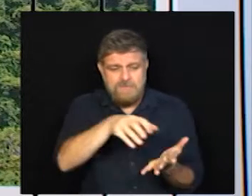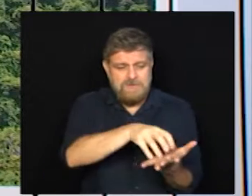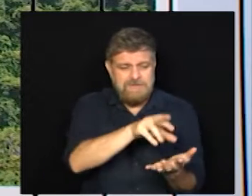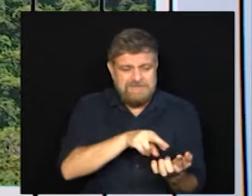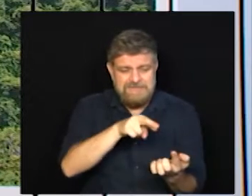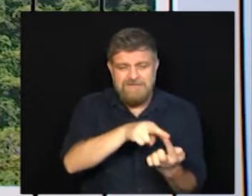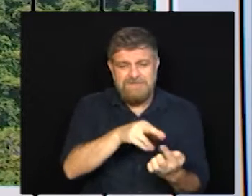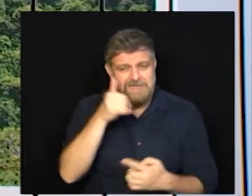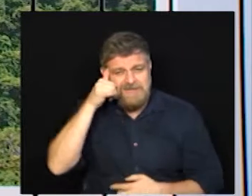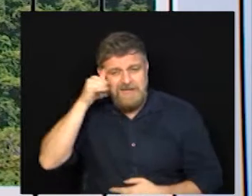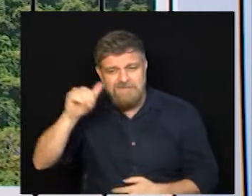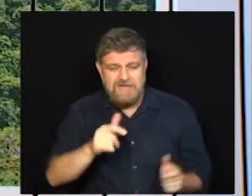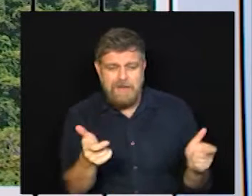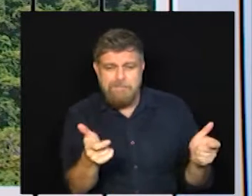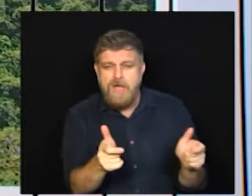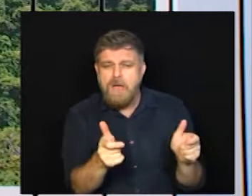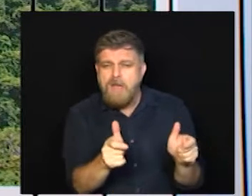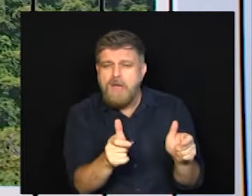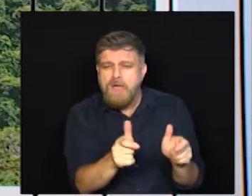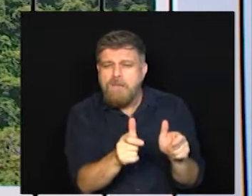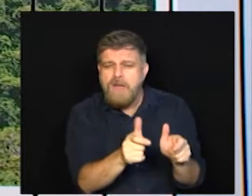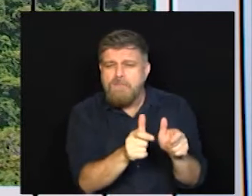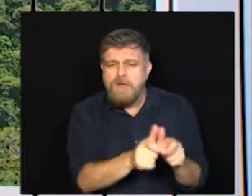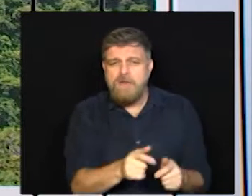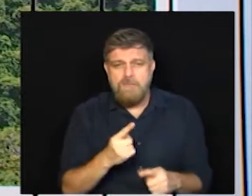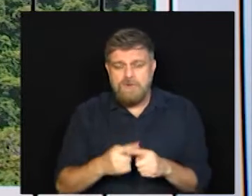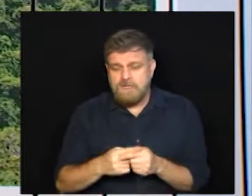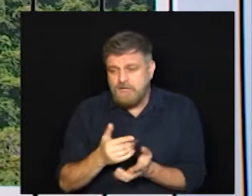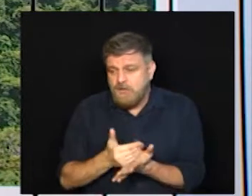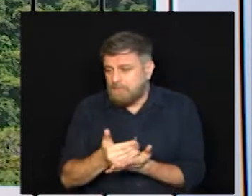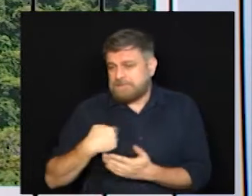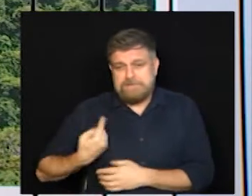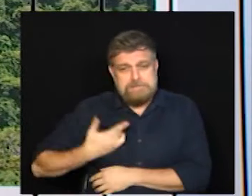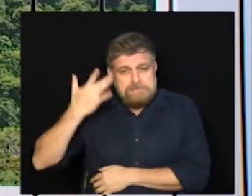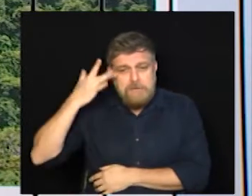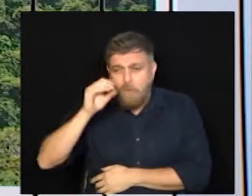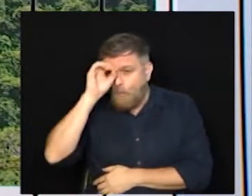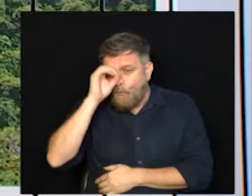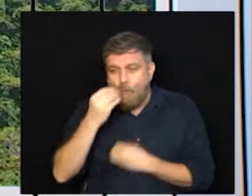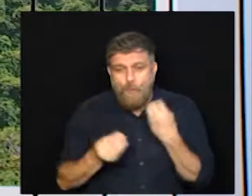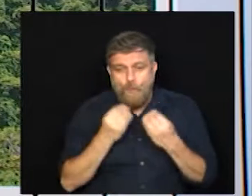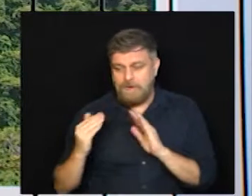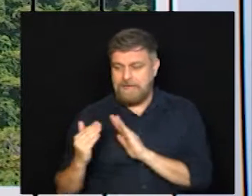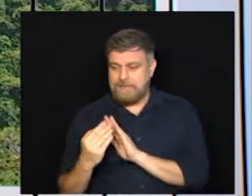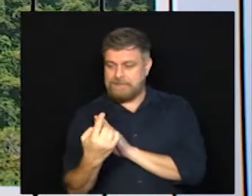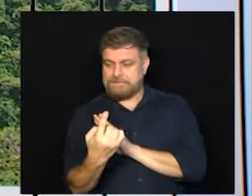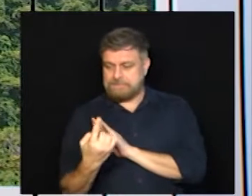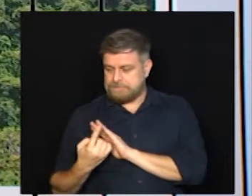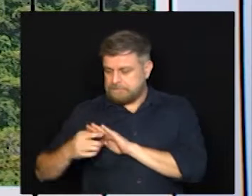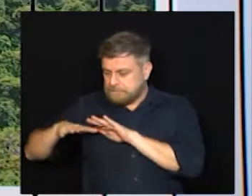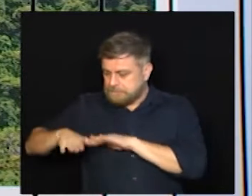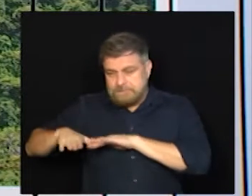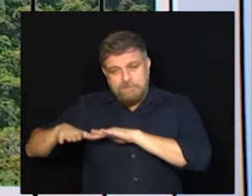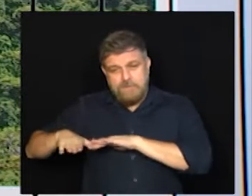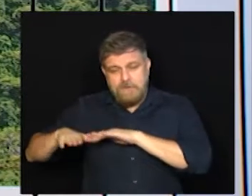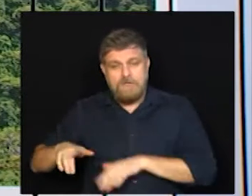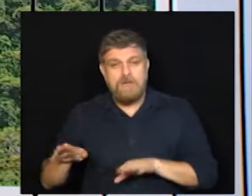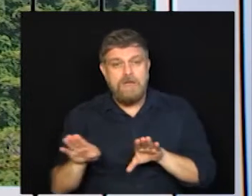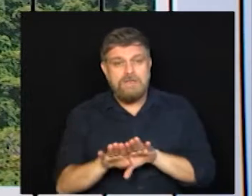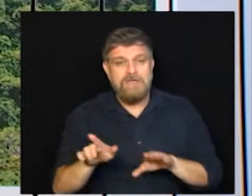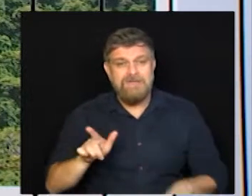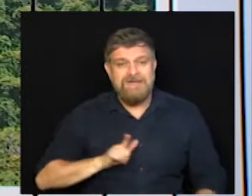como todos os outros, porque logo no começo a gente não sabia como lidar, a gente ficou apenas trancado em casa. A gente tem, inclusive, um